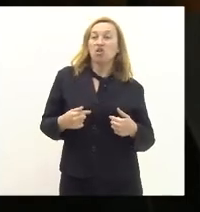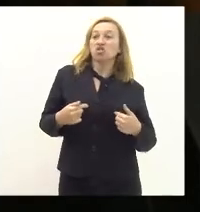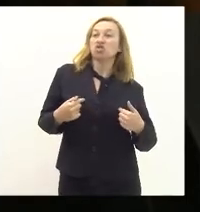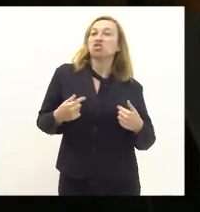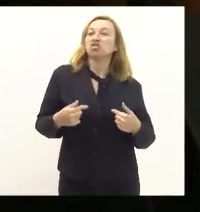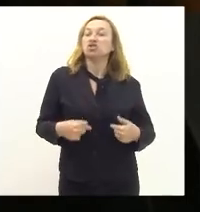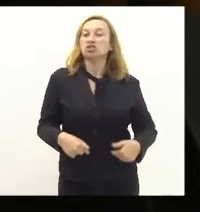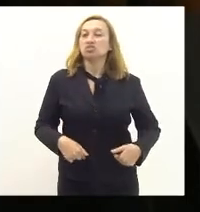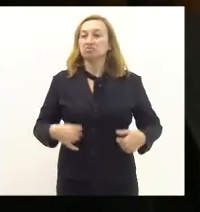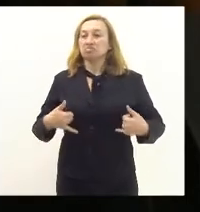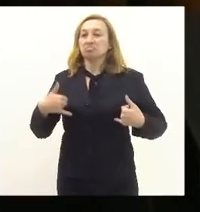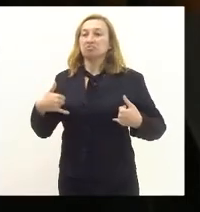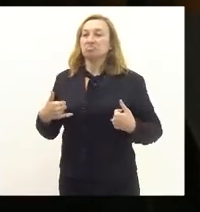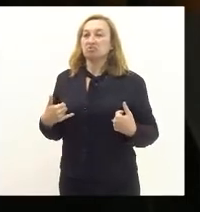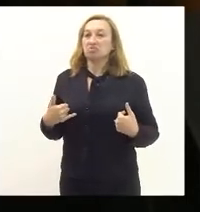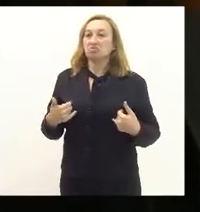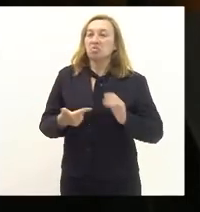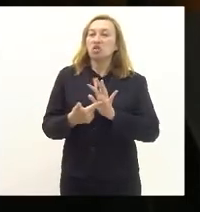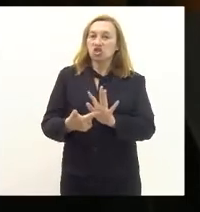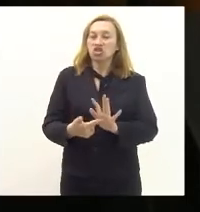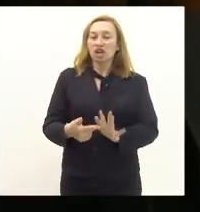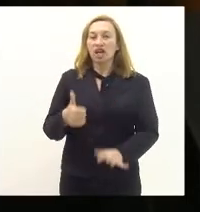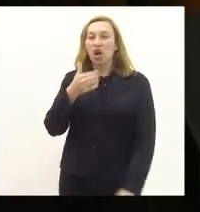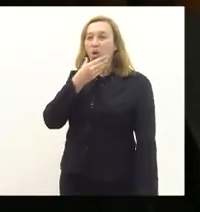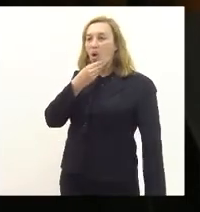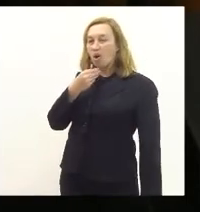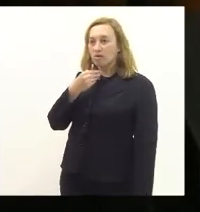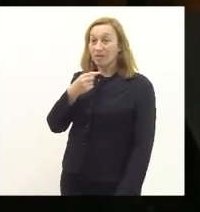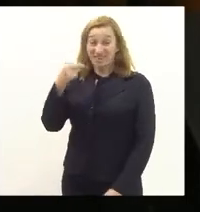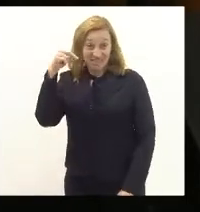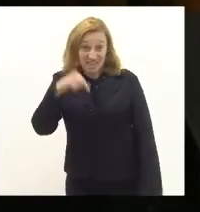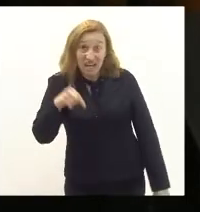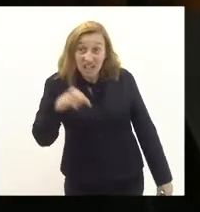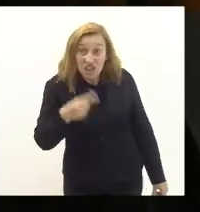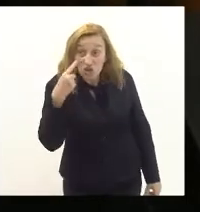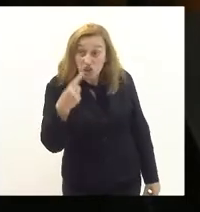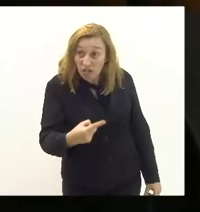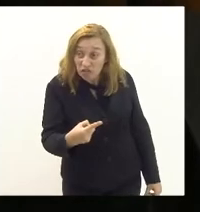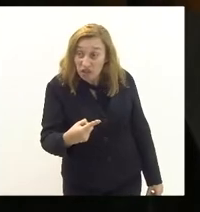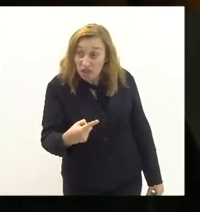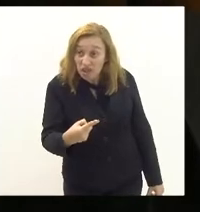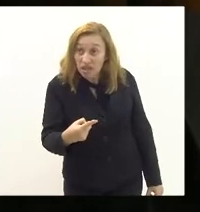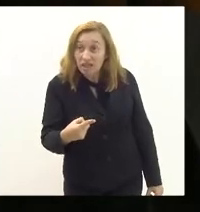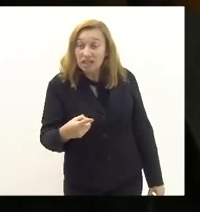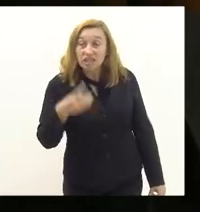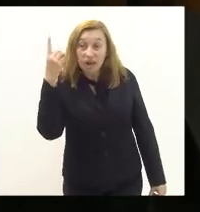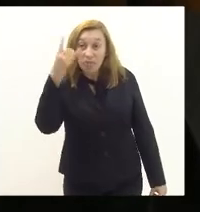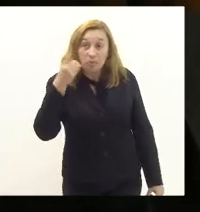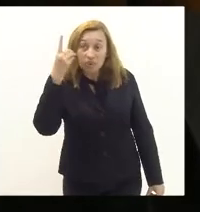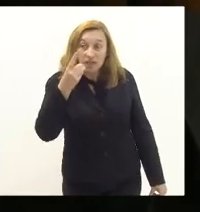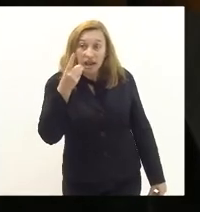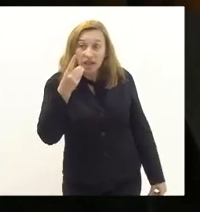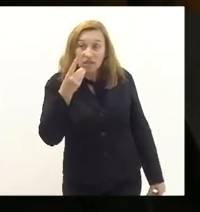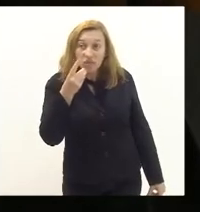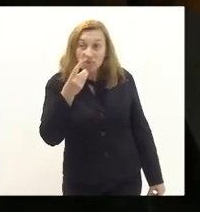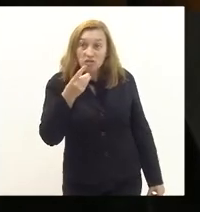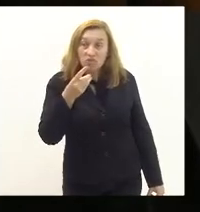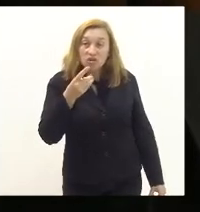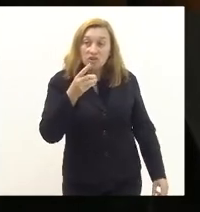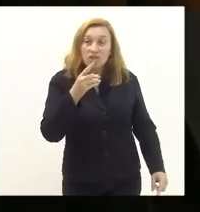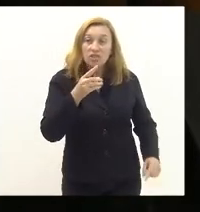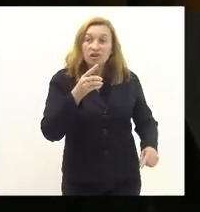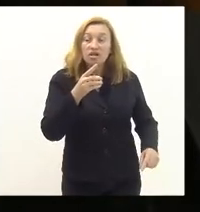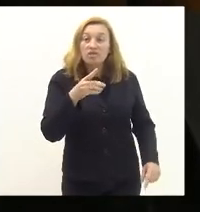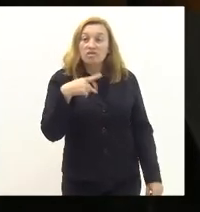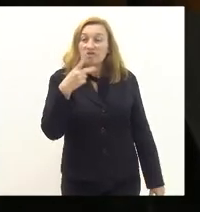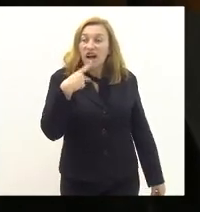o cara. Mas aqui nesse mesmo parlamento eu já vi deputado esculachar, xingar, e não passa de